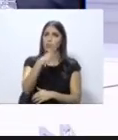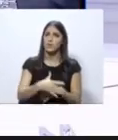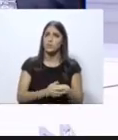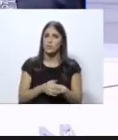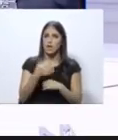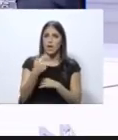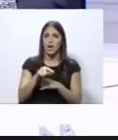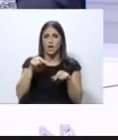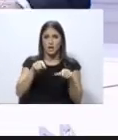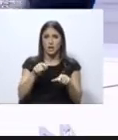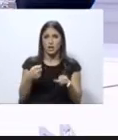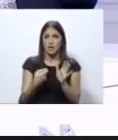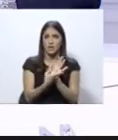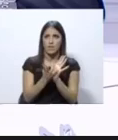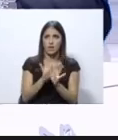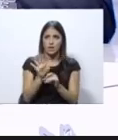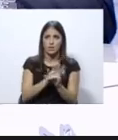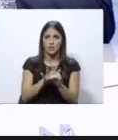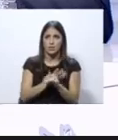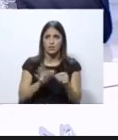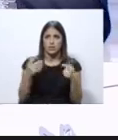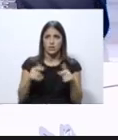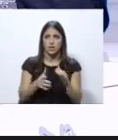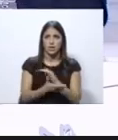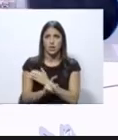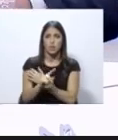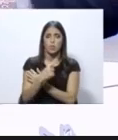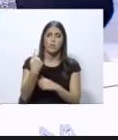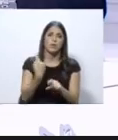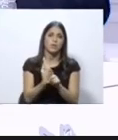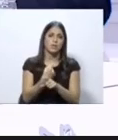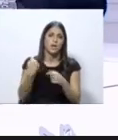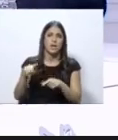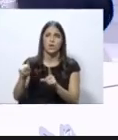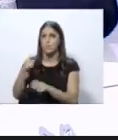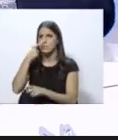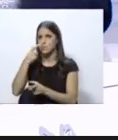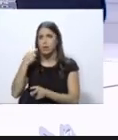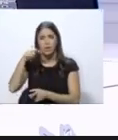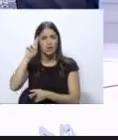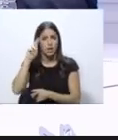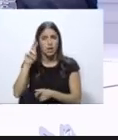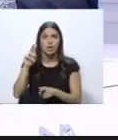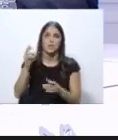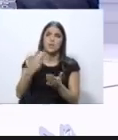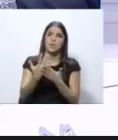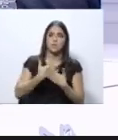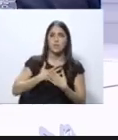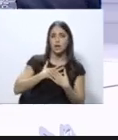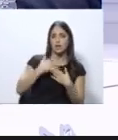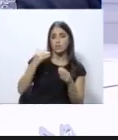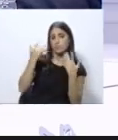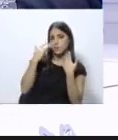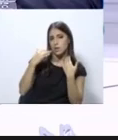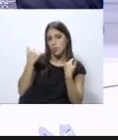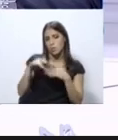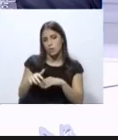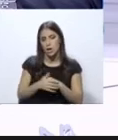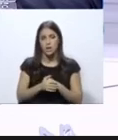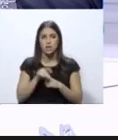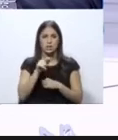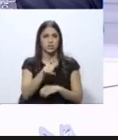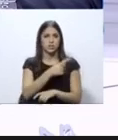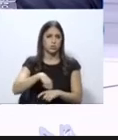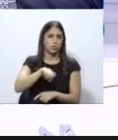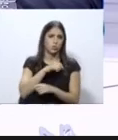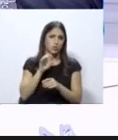aqui várias questões, que é, uma coisa é uma pessoa enganar-se, errar-se, dar uma notícia que correu mal, não sei o quê. Isto que nós assistimos são